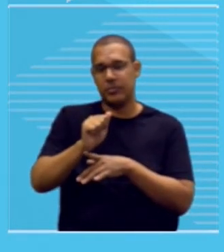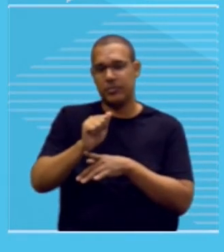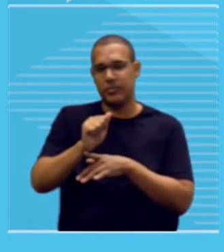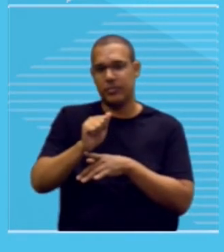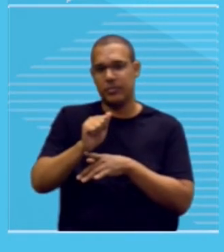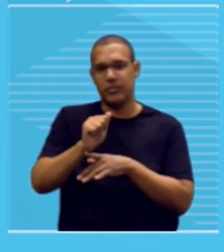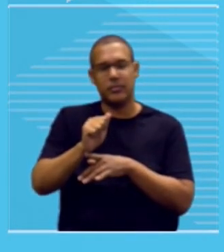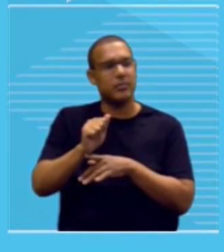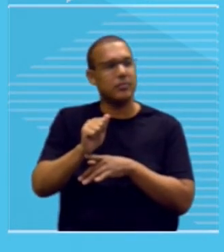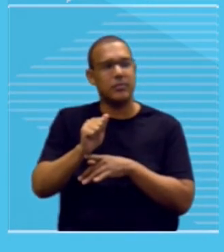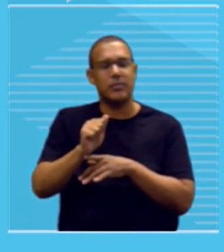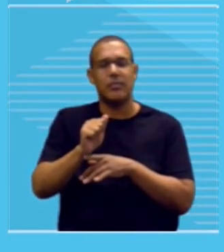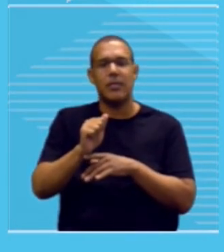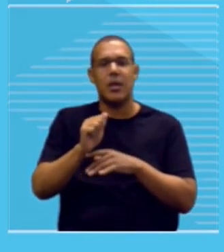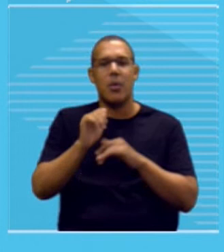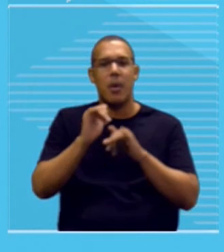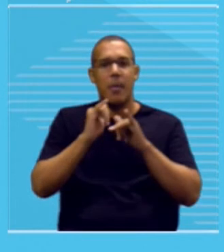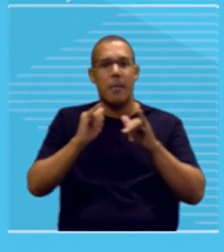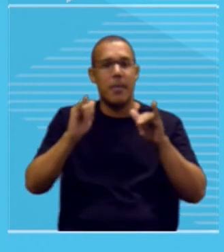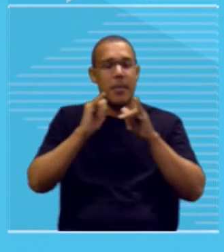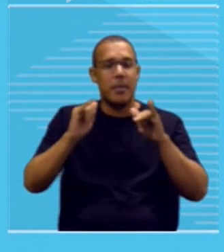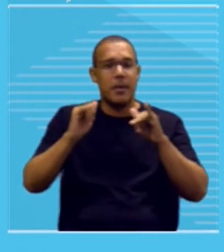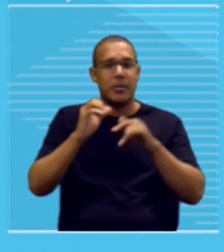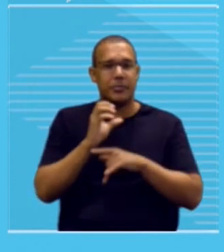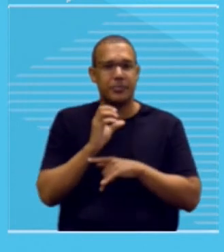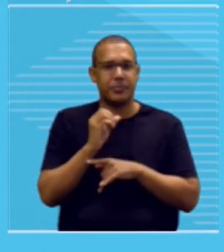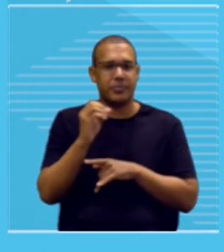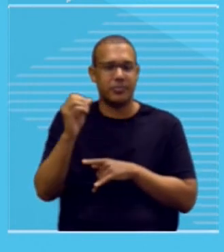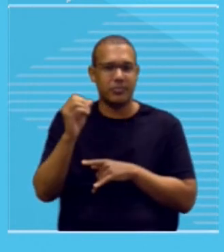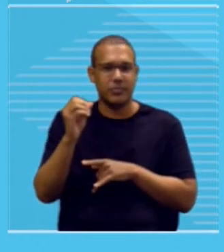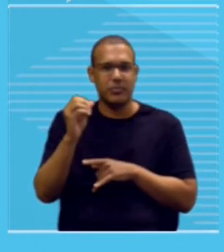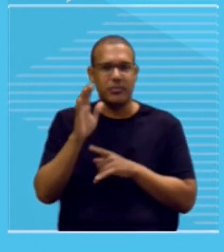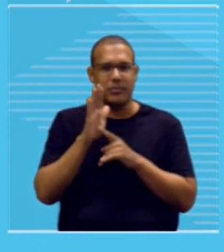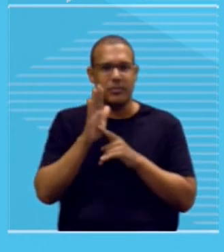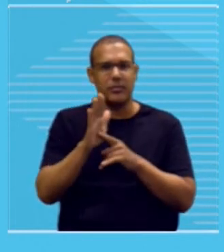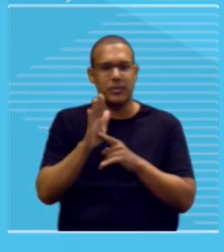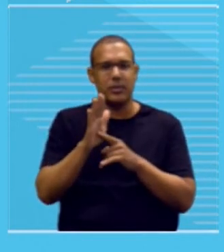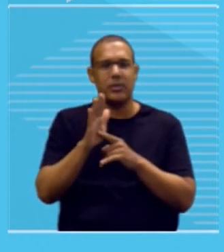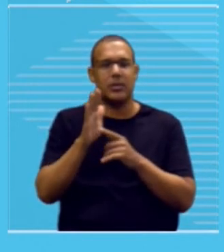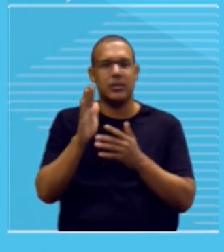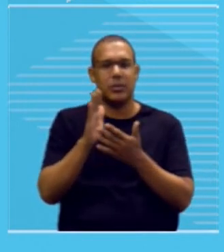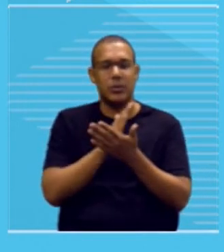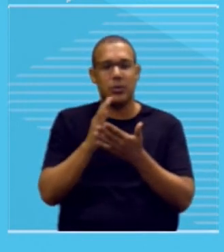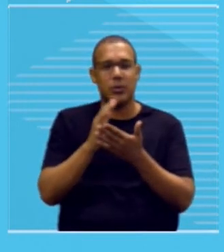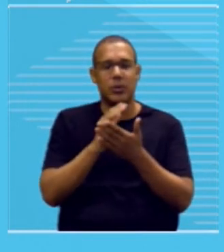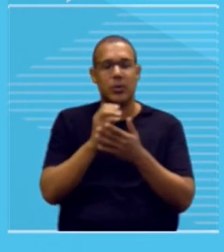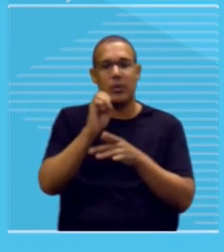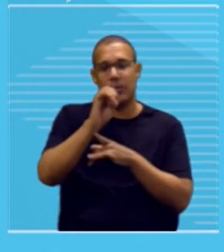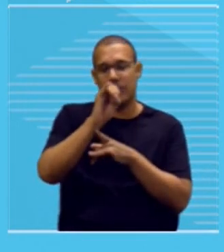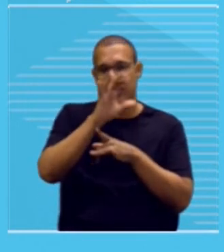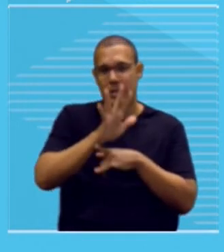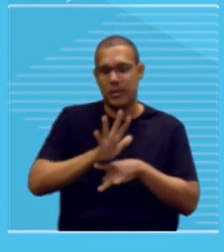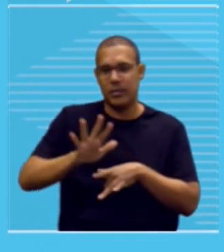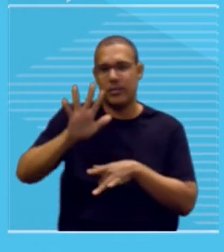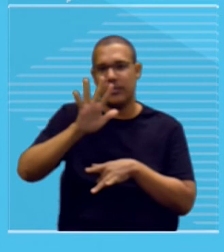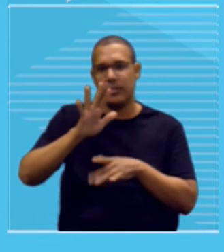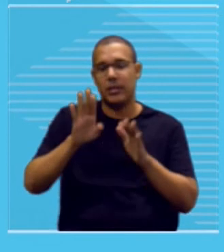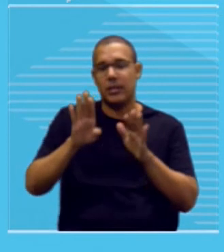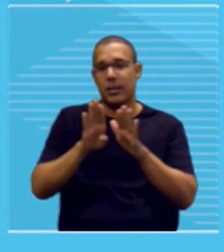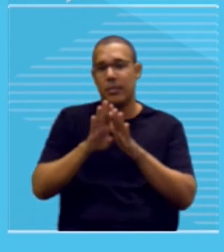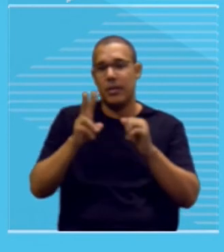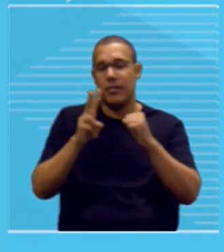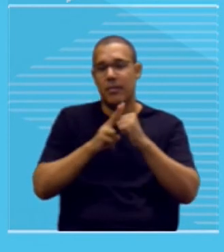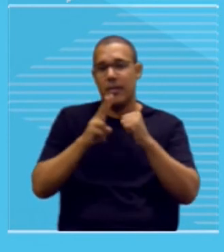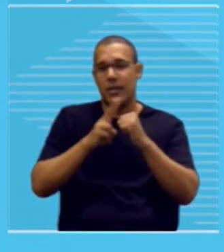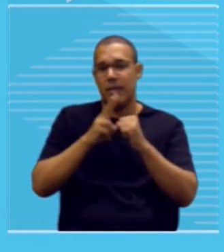propaganda de viagens e se apoia em Recursos como as imagens percebemos isso e os verbos